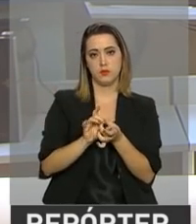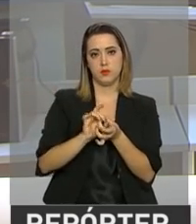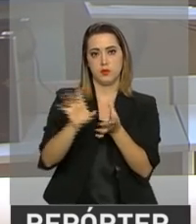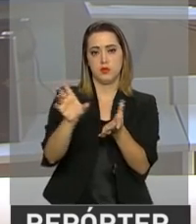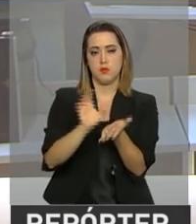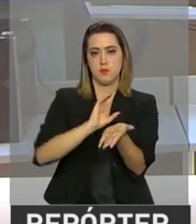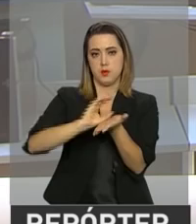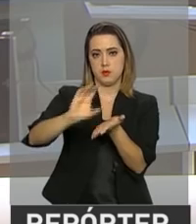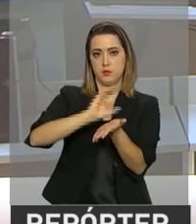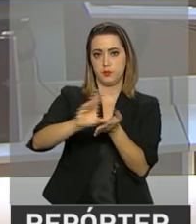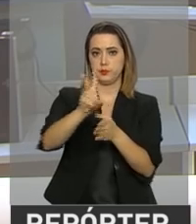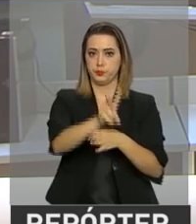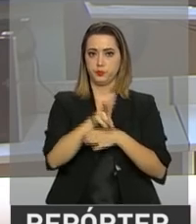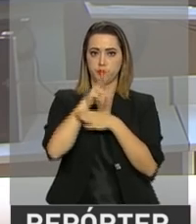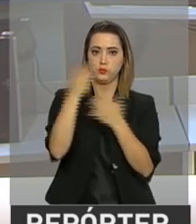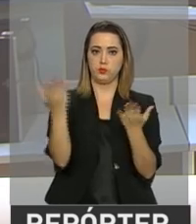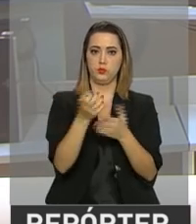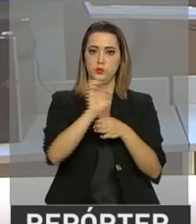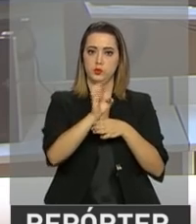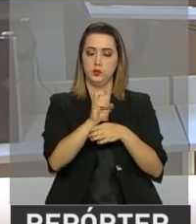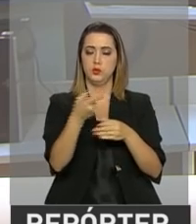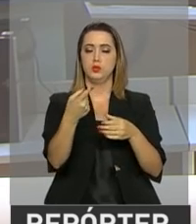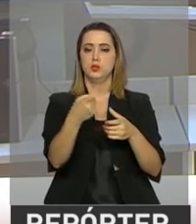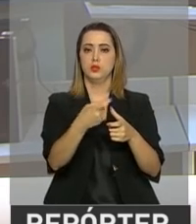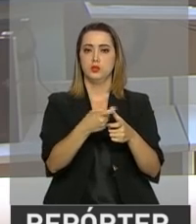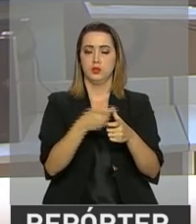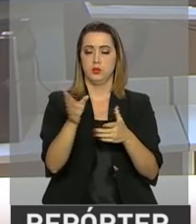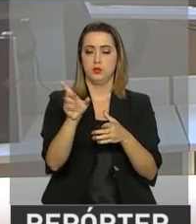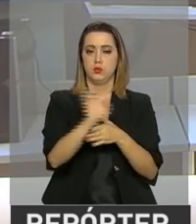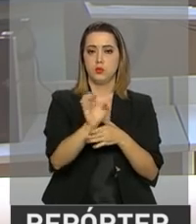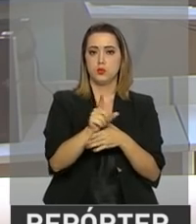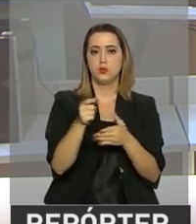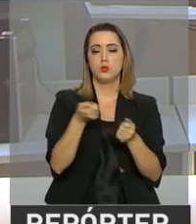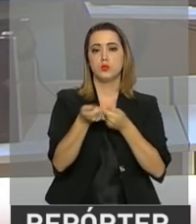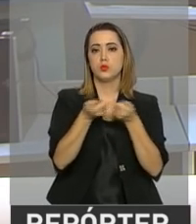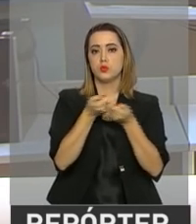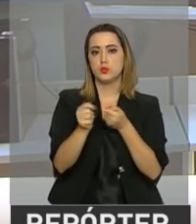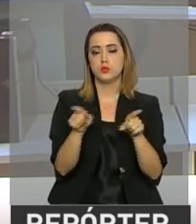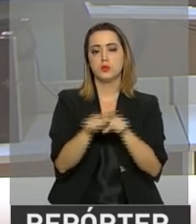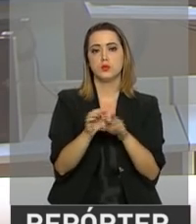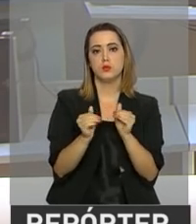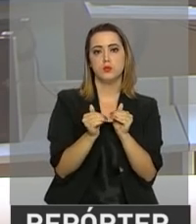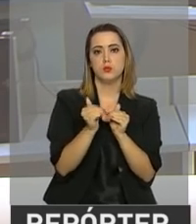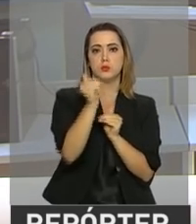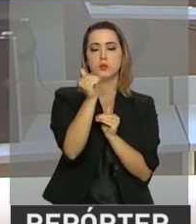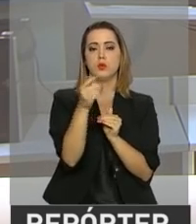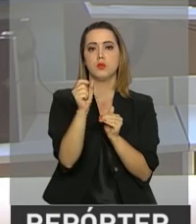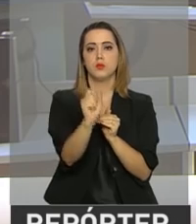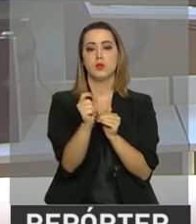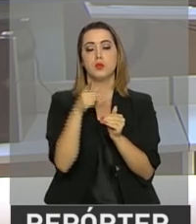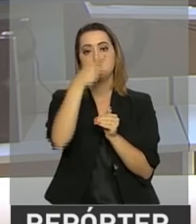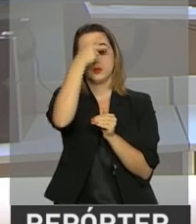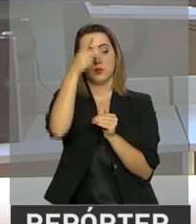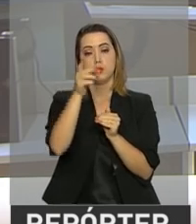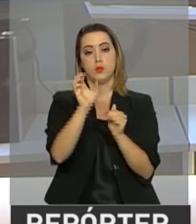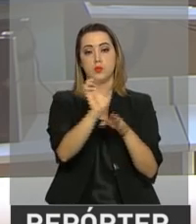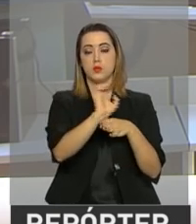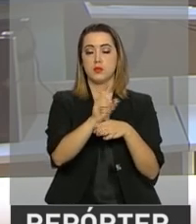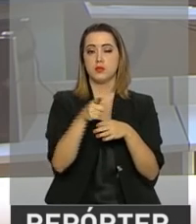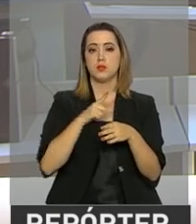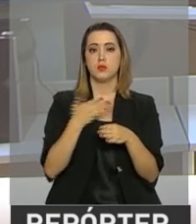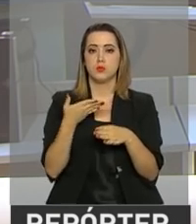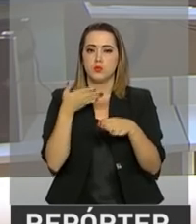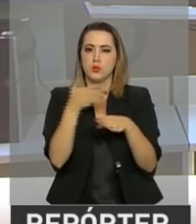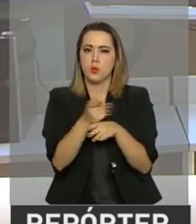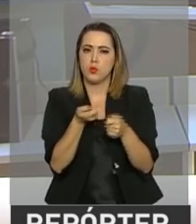programa de ajuste fiscal o CMN também aumentou o limite de operações de crédito para os estados que não fazem parte do programa de